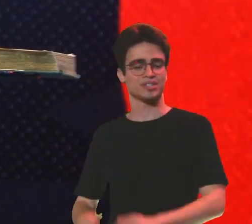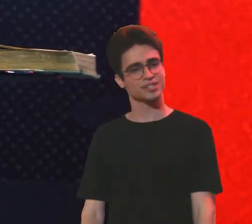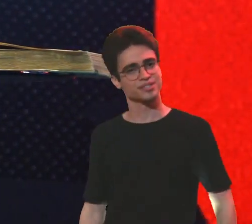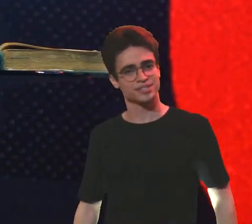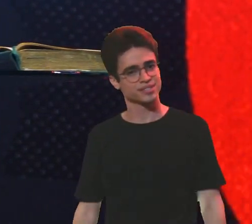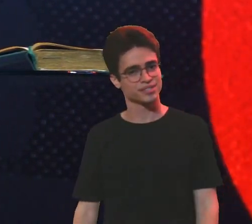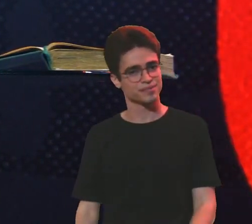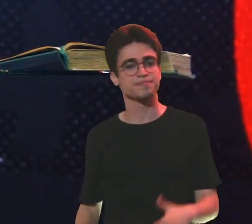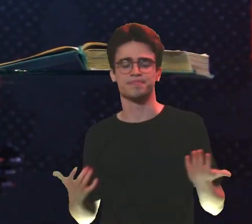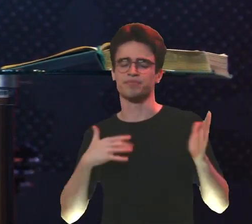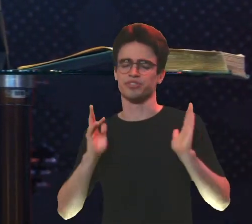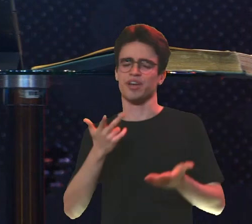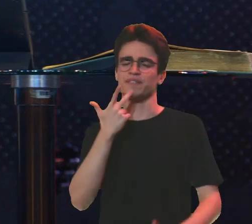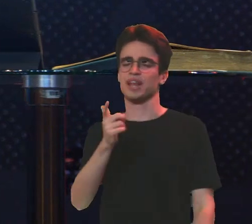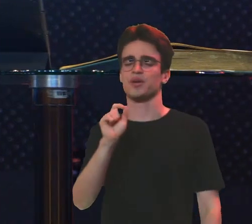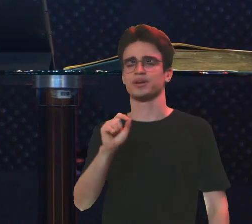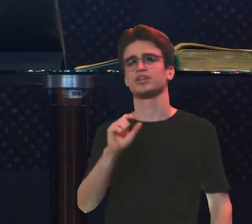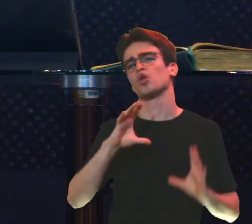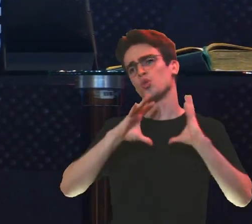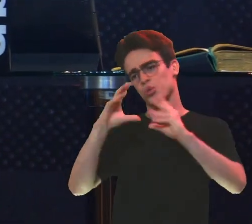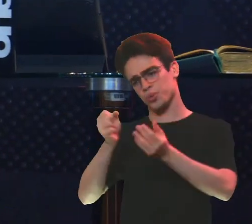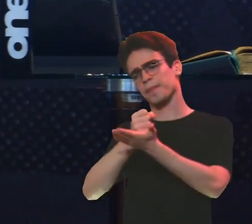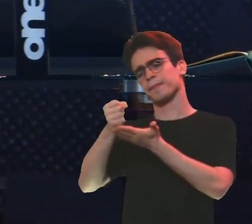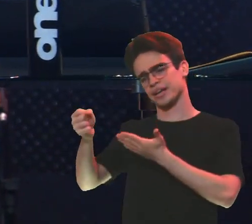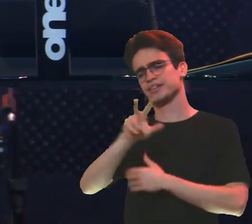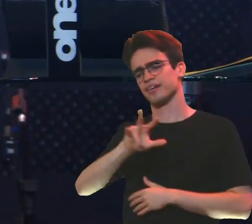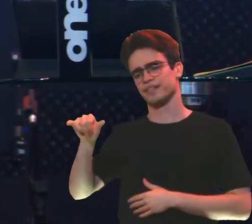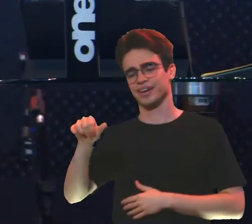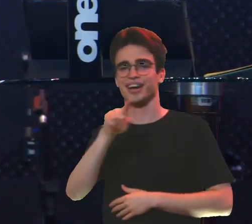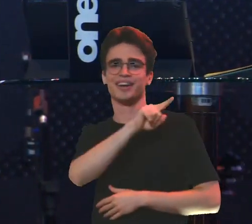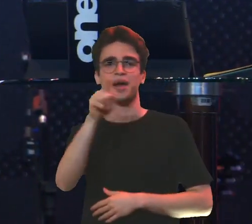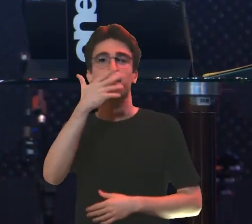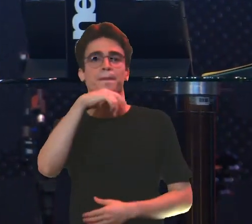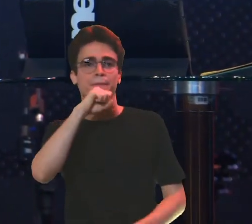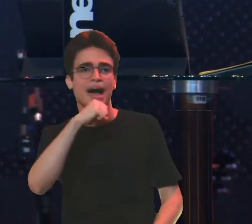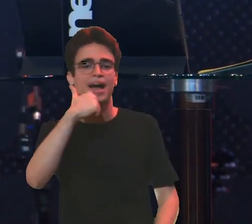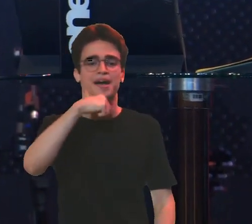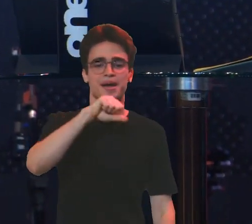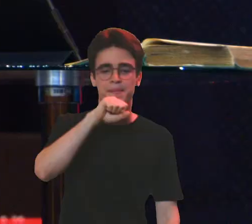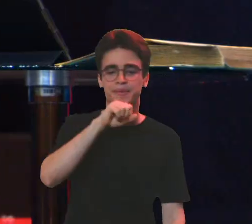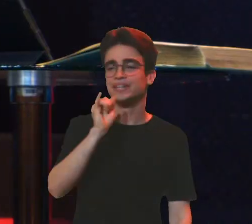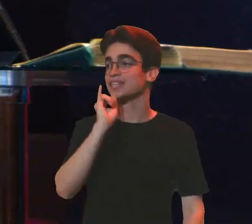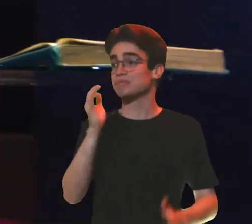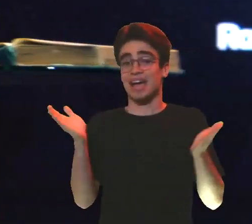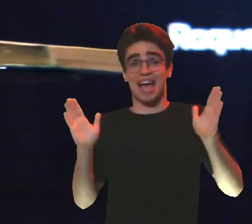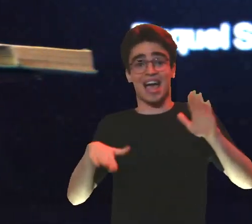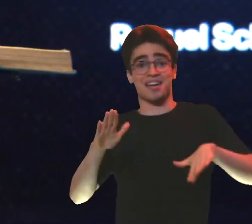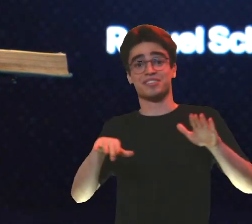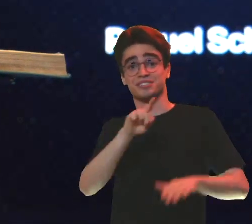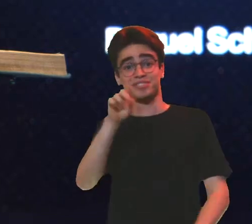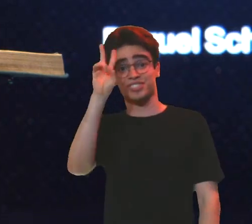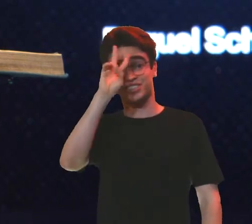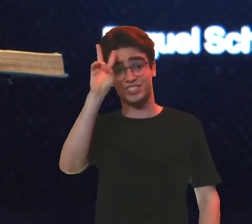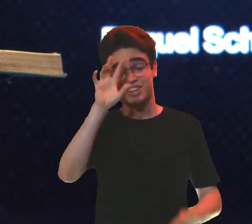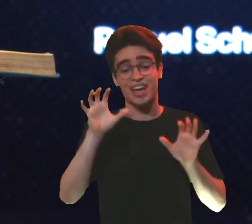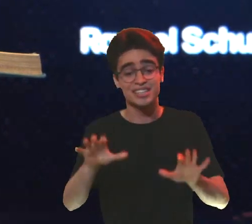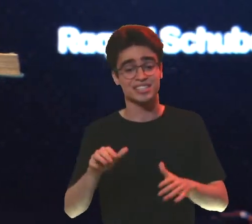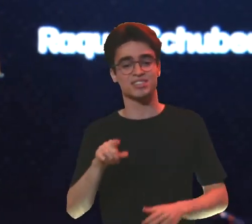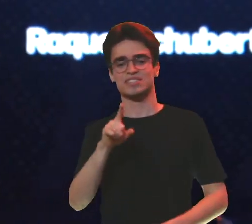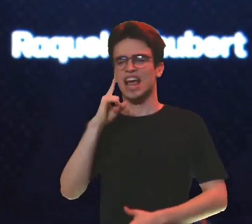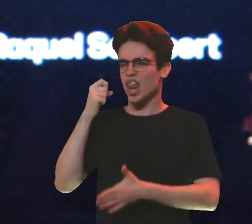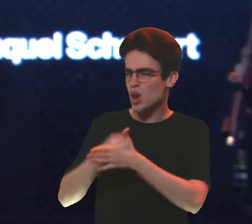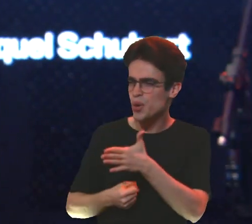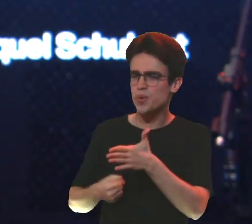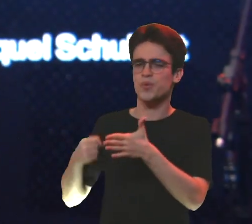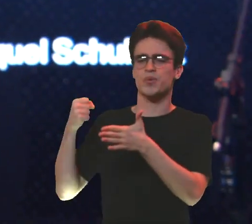Igual eu te falei, todas as coisas passam. Talvez, tem muitos pais e mães aqui, essa seja até a tua história. Lutou